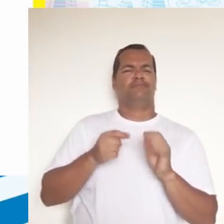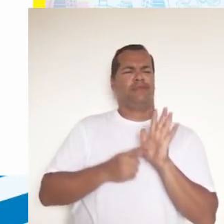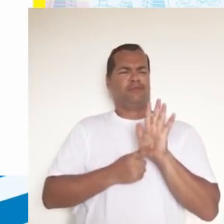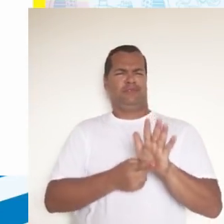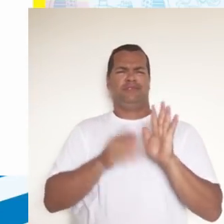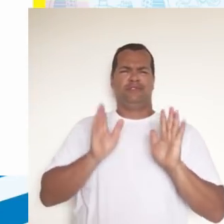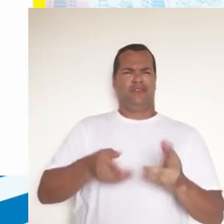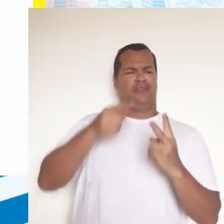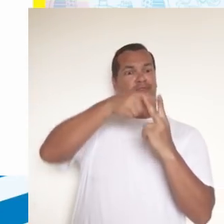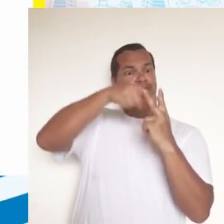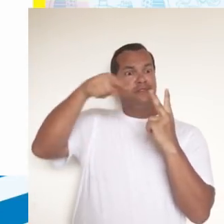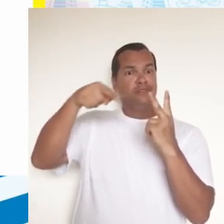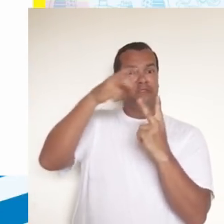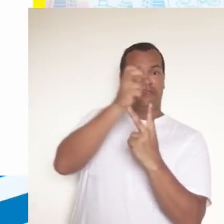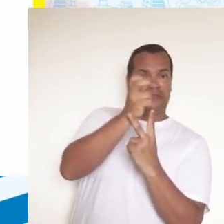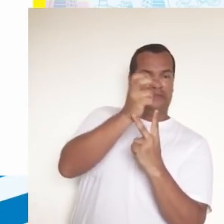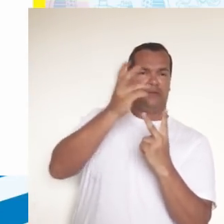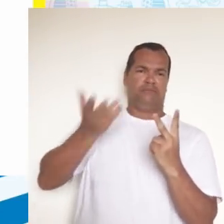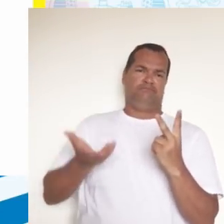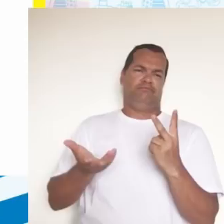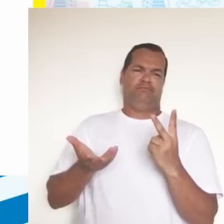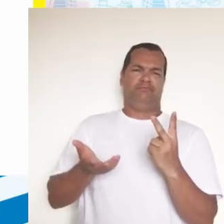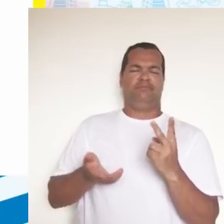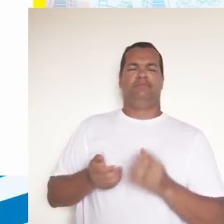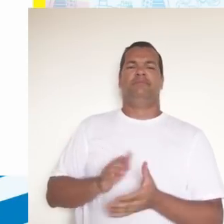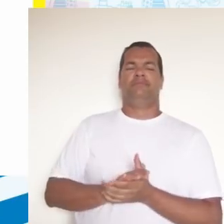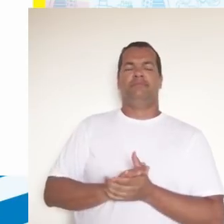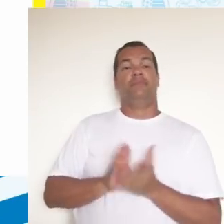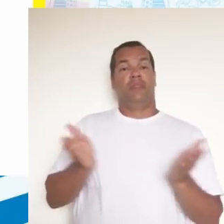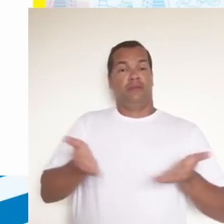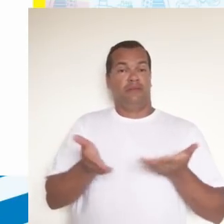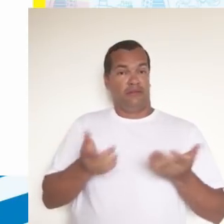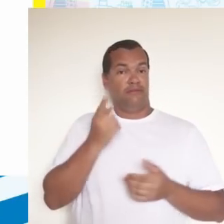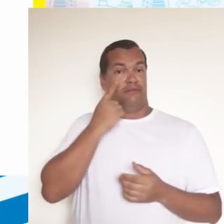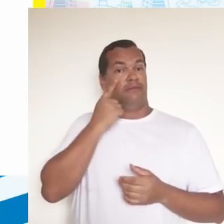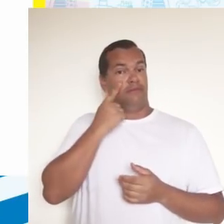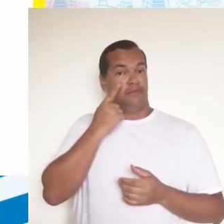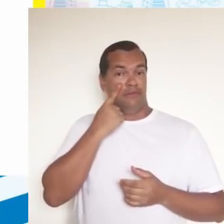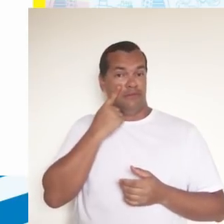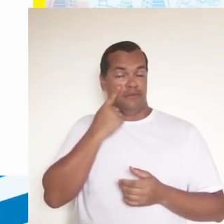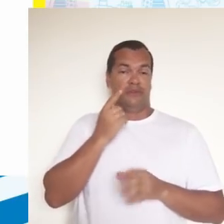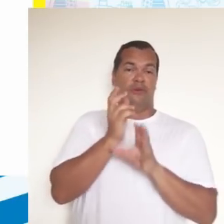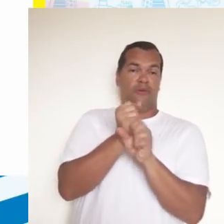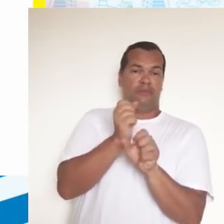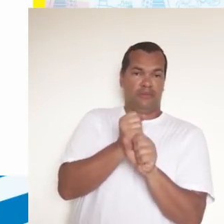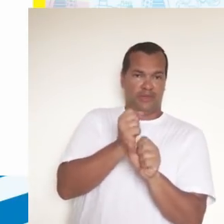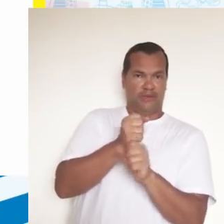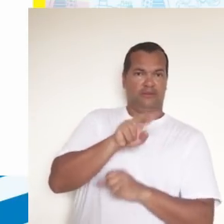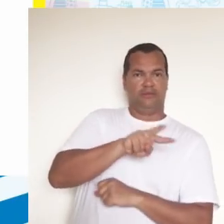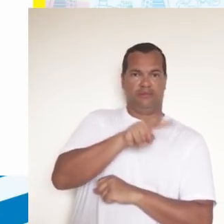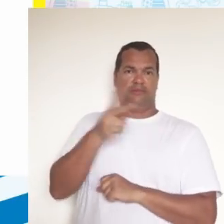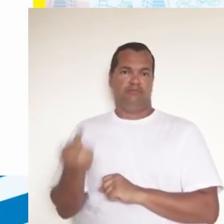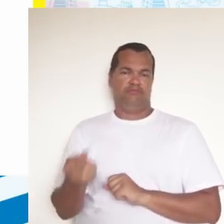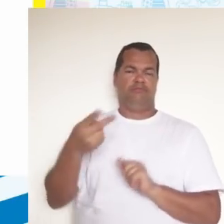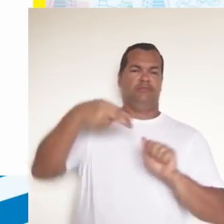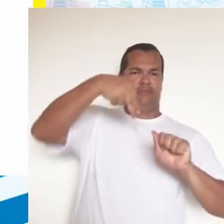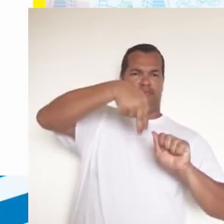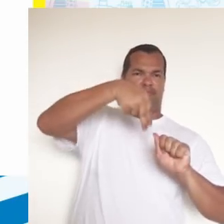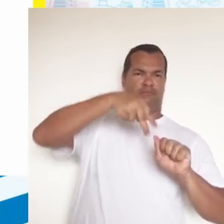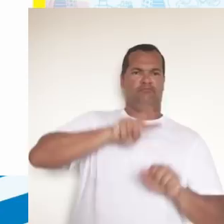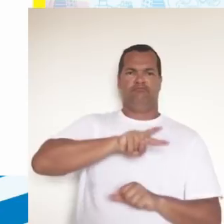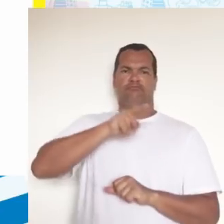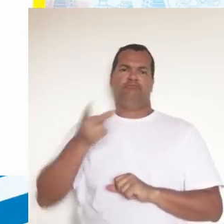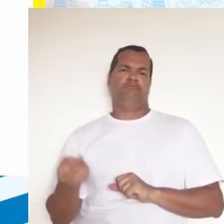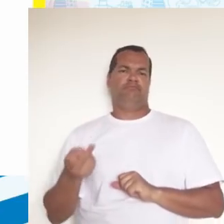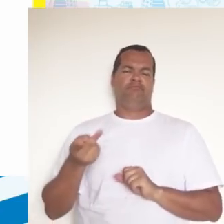raiz quinta. Mas veja então a radiciação como a operação inversa